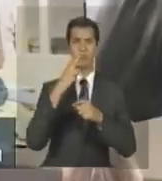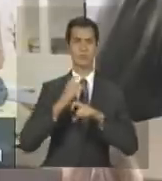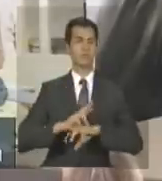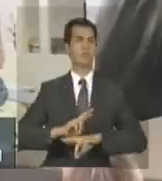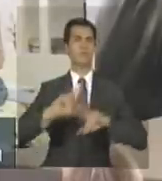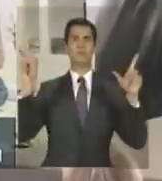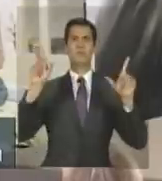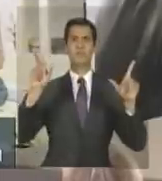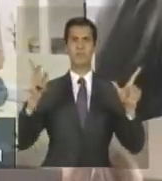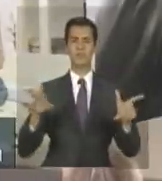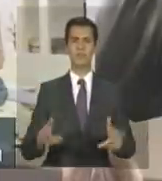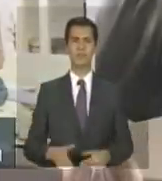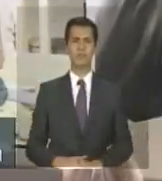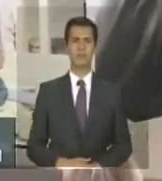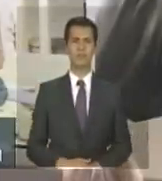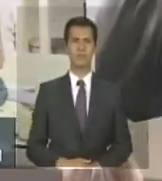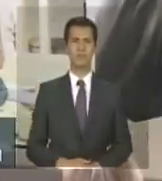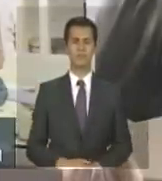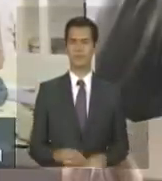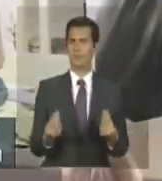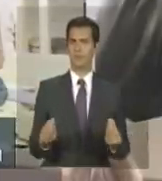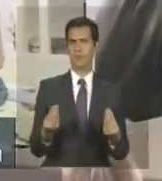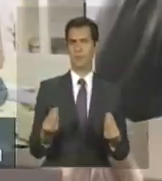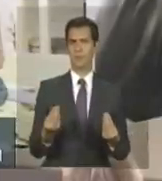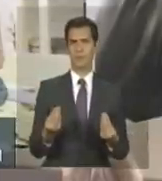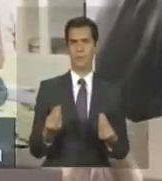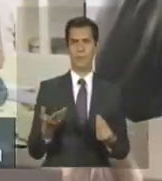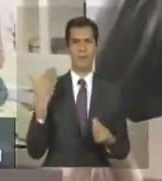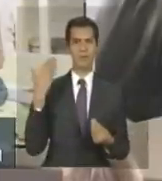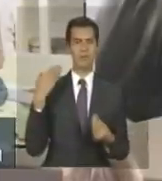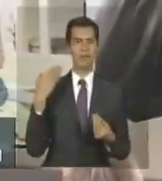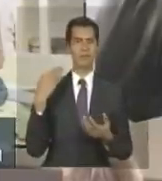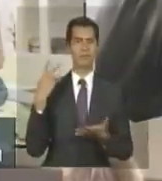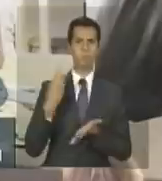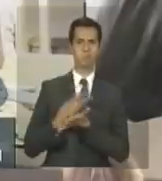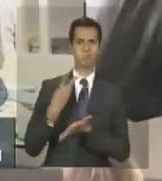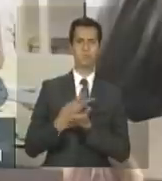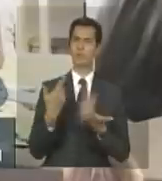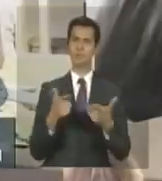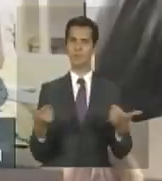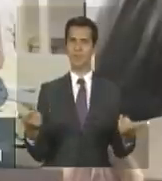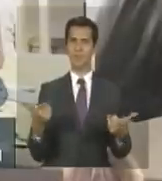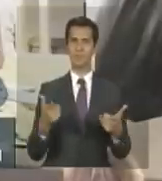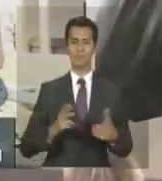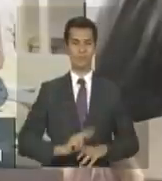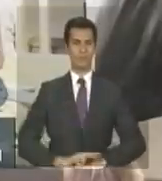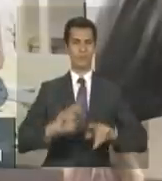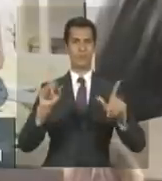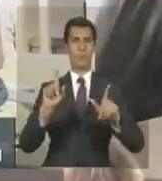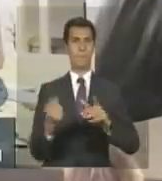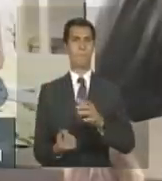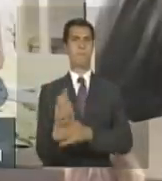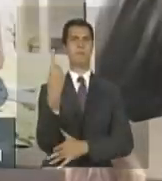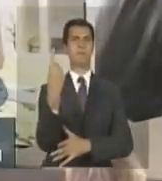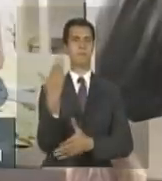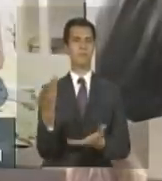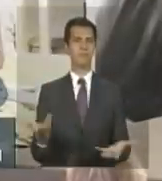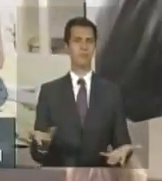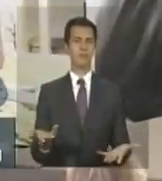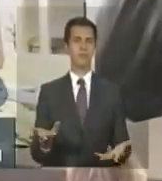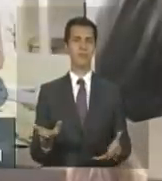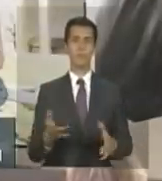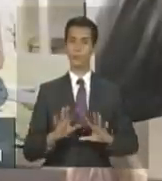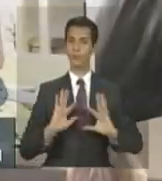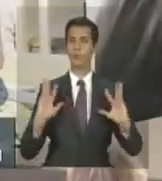estranha, uma coisa que não era usual, uma coisa que levantava por parte